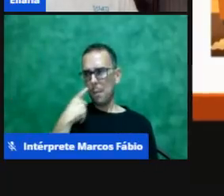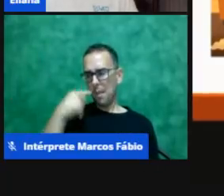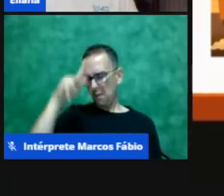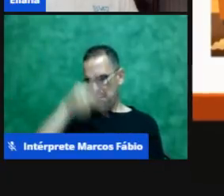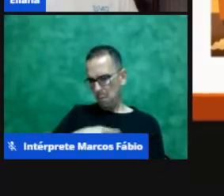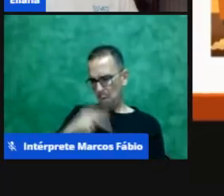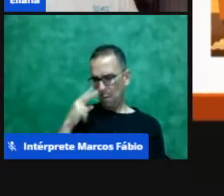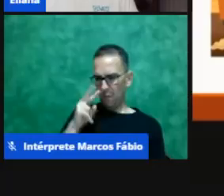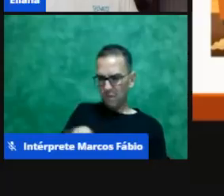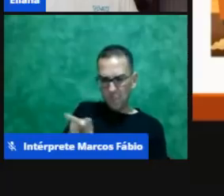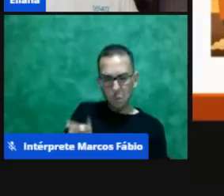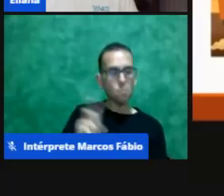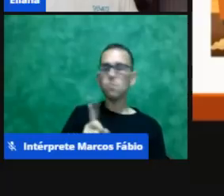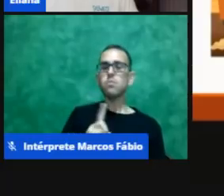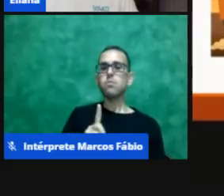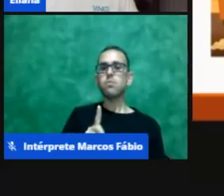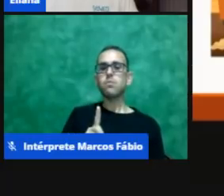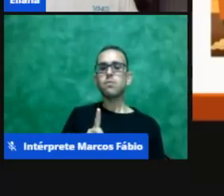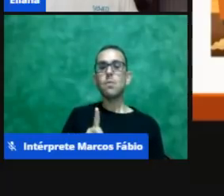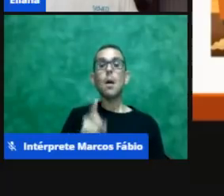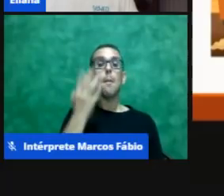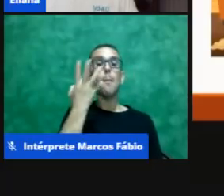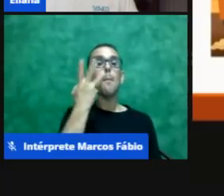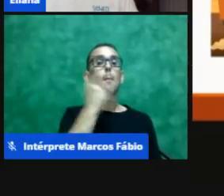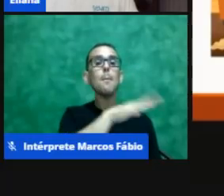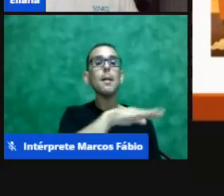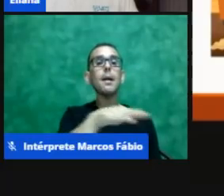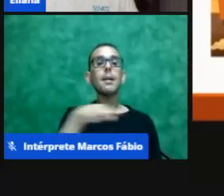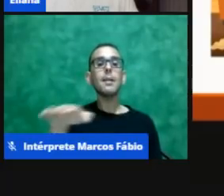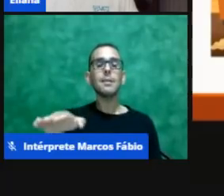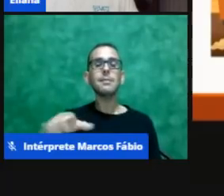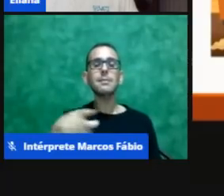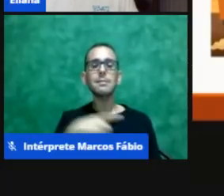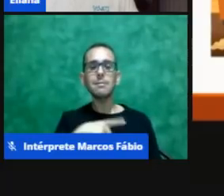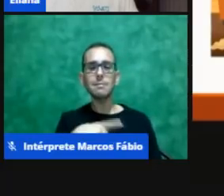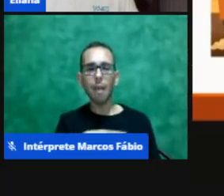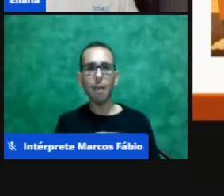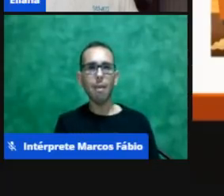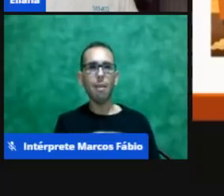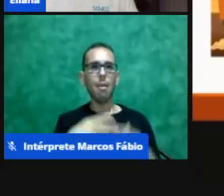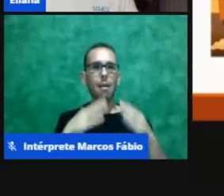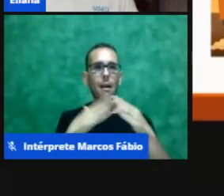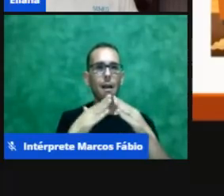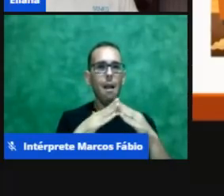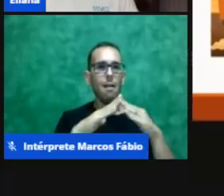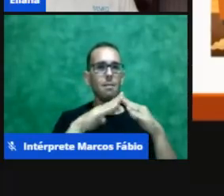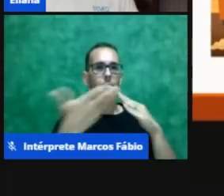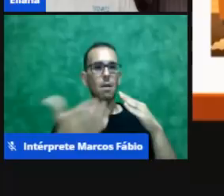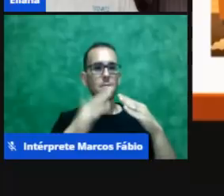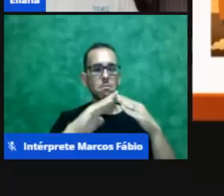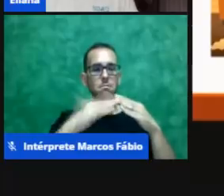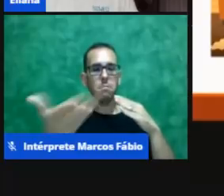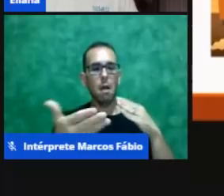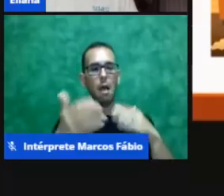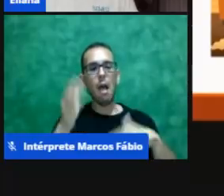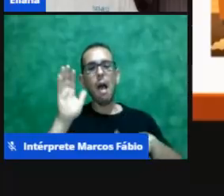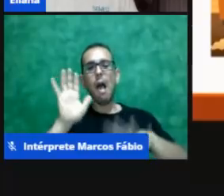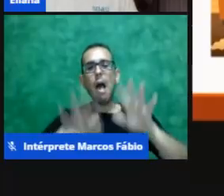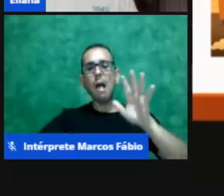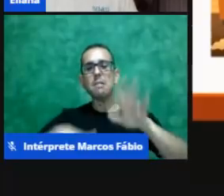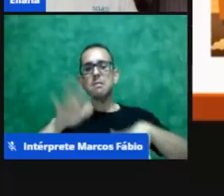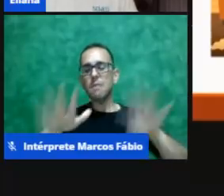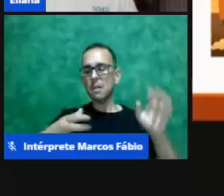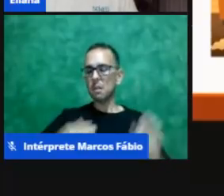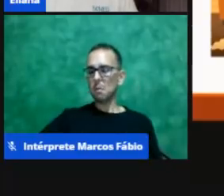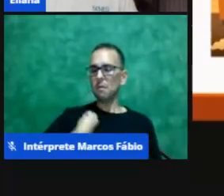Só que para aquelas crianças, por exemplo, de periferia, a gente não sabe o que ela tem. Muitas vezes é uma vivência que a gente